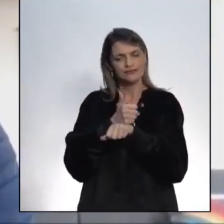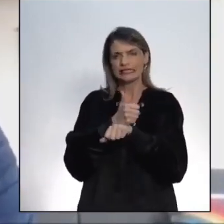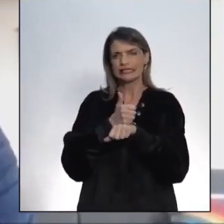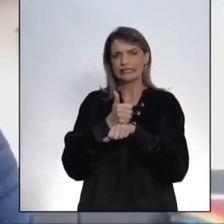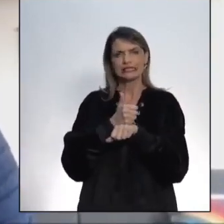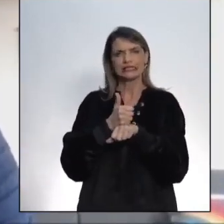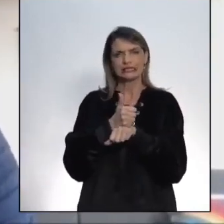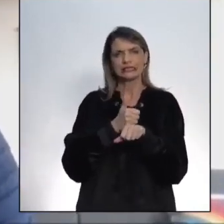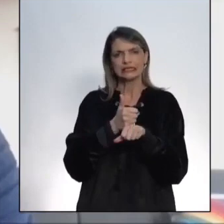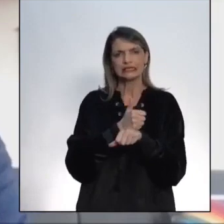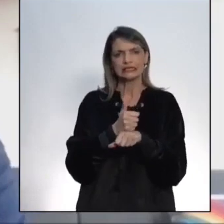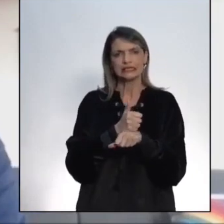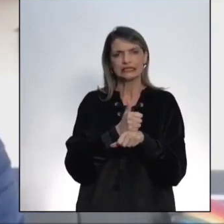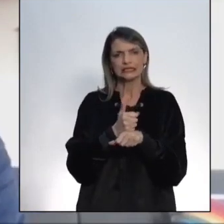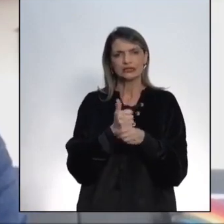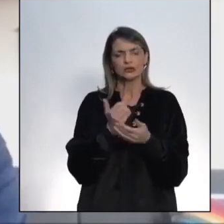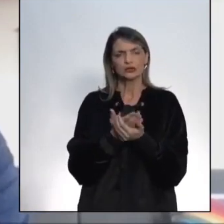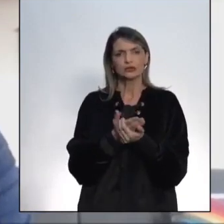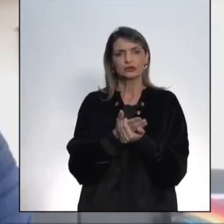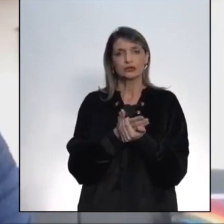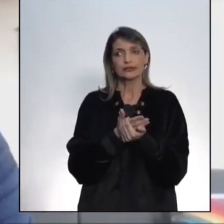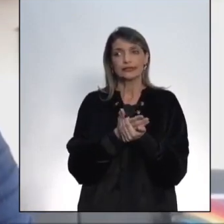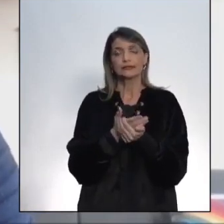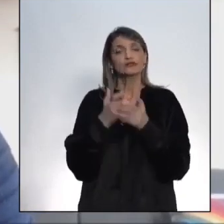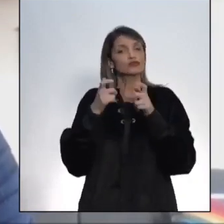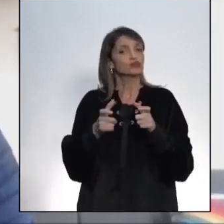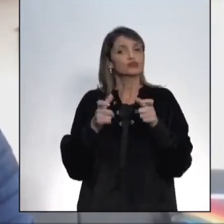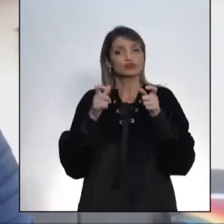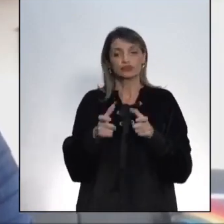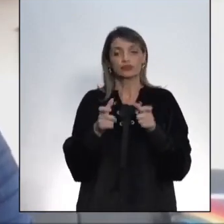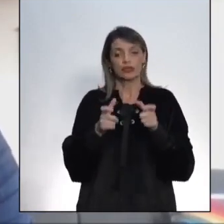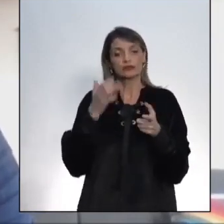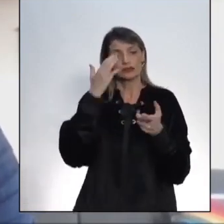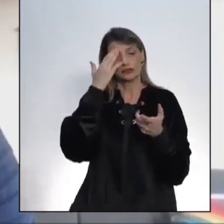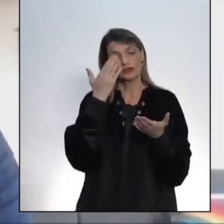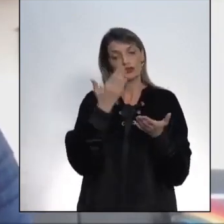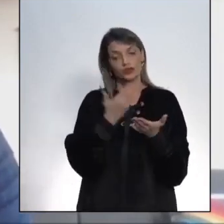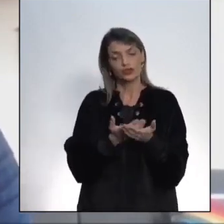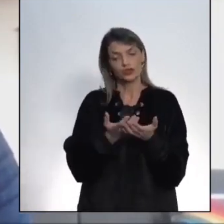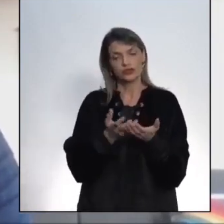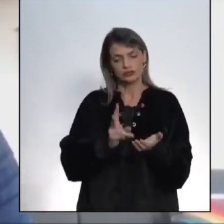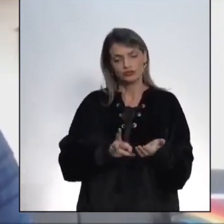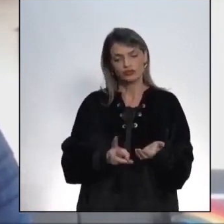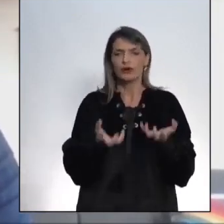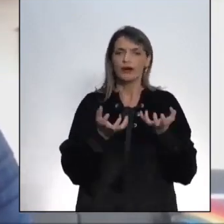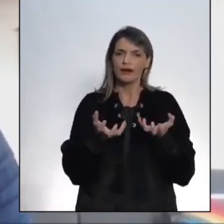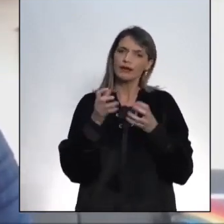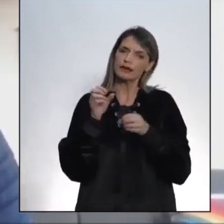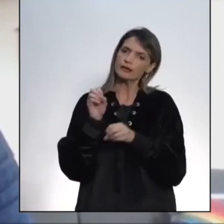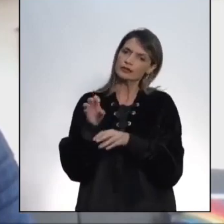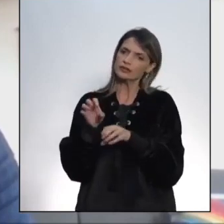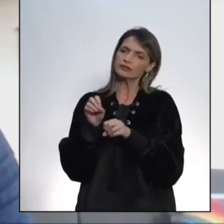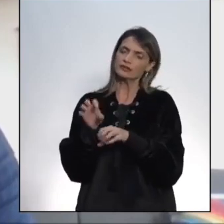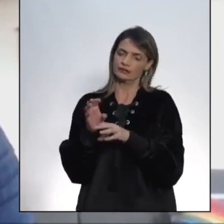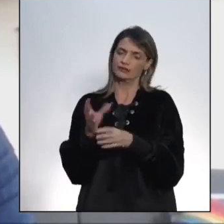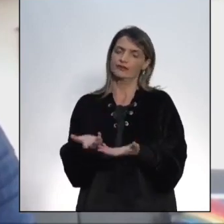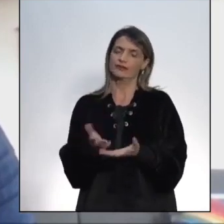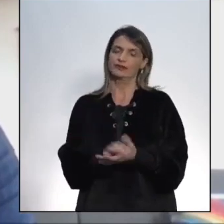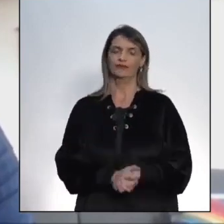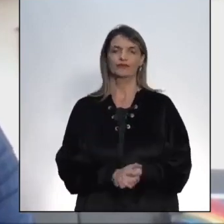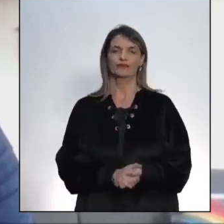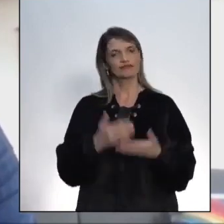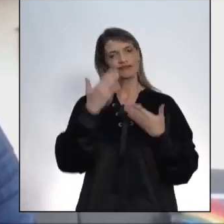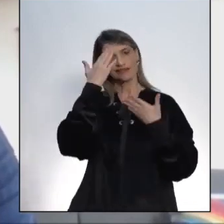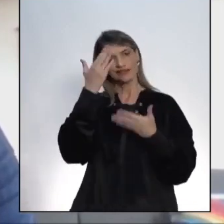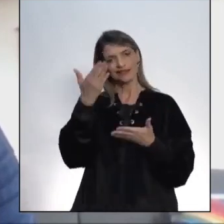bom sentido da profissão de fé, né, desse lugar que a gente acredita e que a gente quer continuar acreditando que é educação. Então,